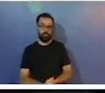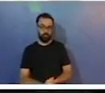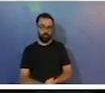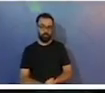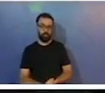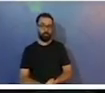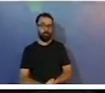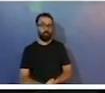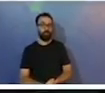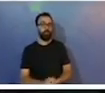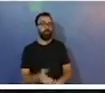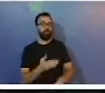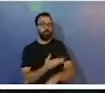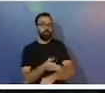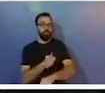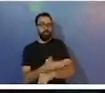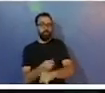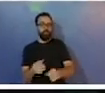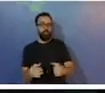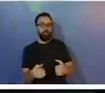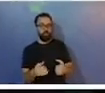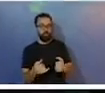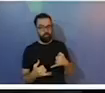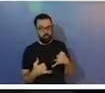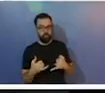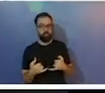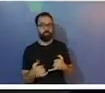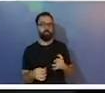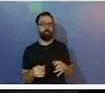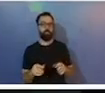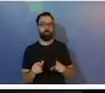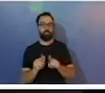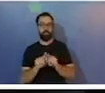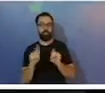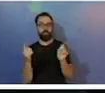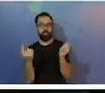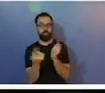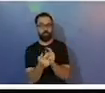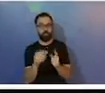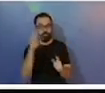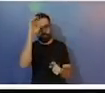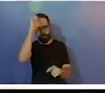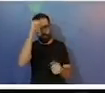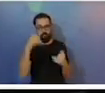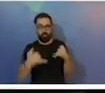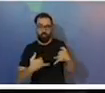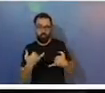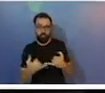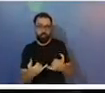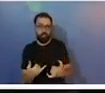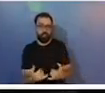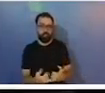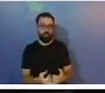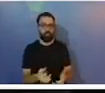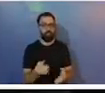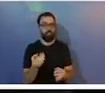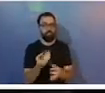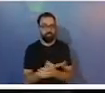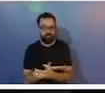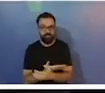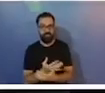treinando as coordenadas. Geografia, a gente também aprende brincando. Tá legal? Terminamos a nossa aula